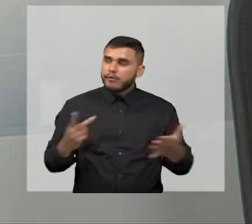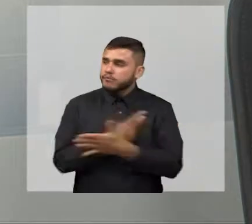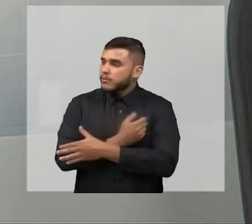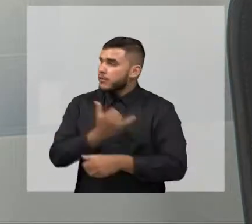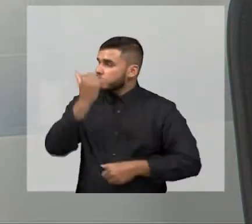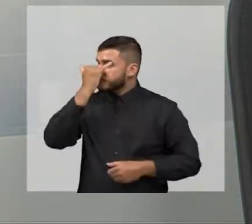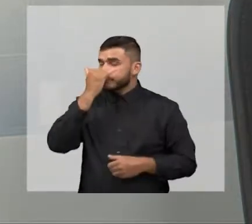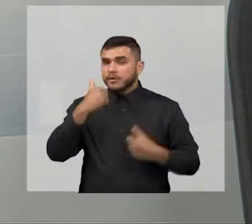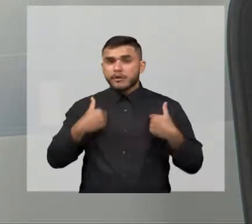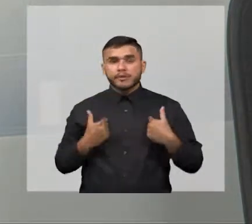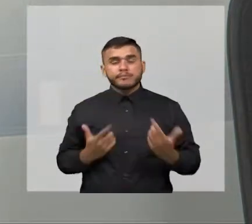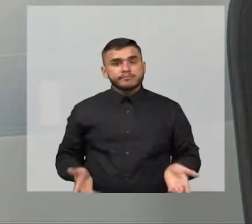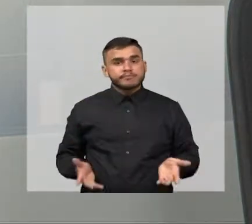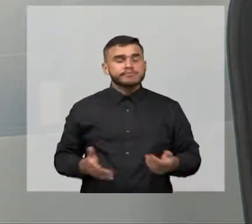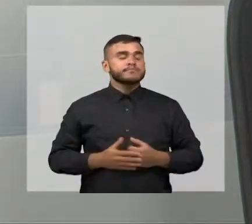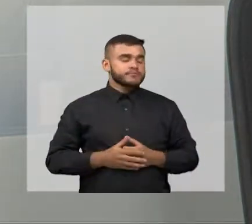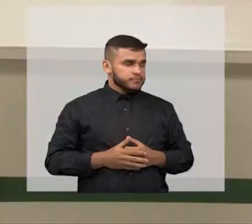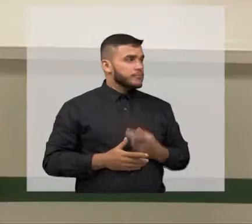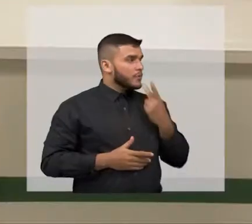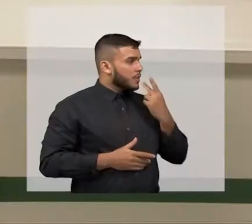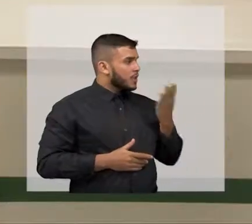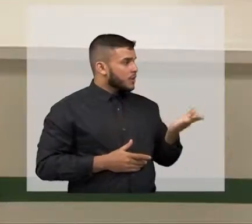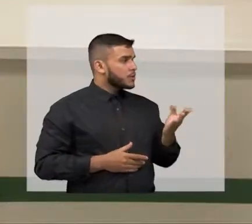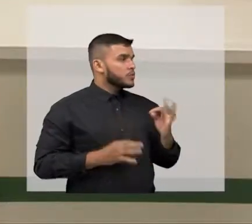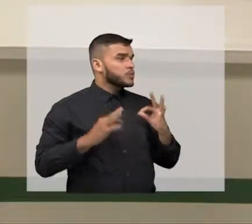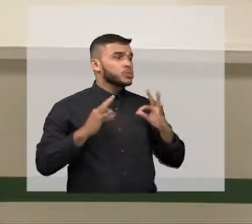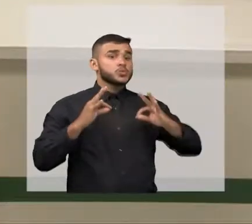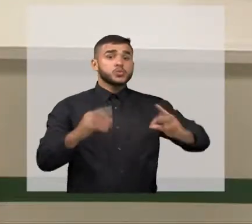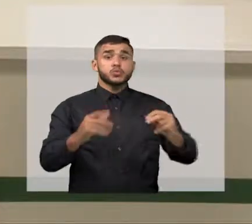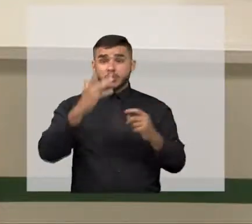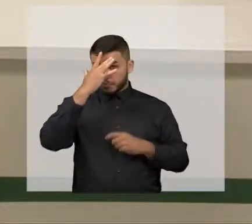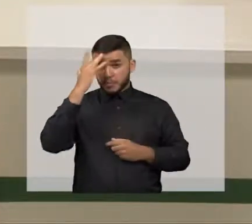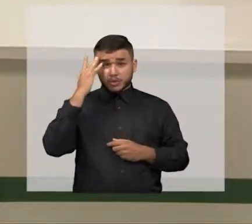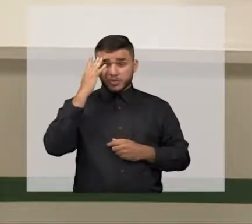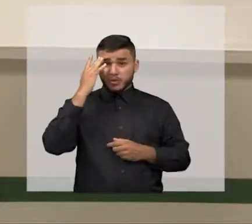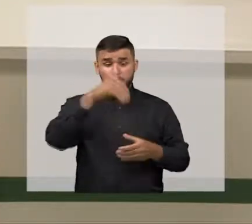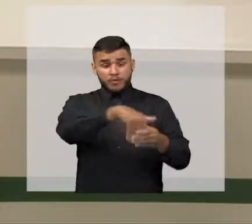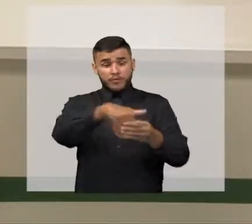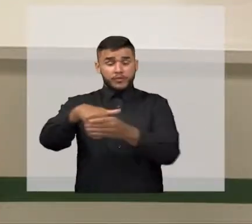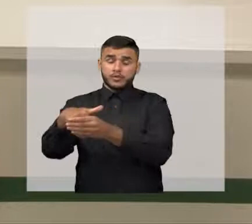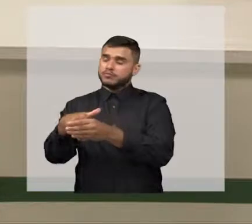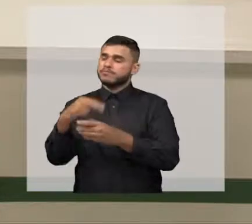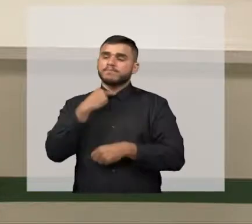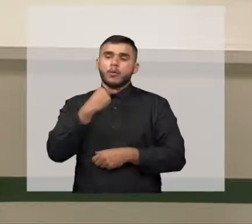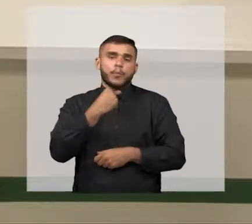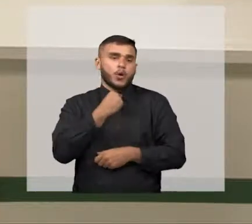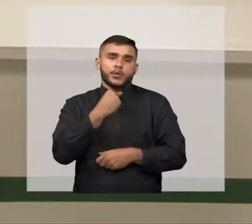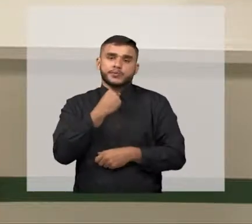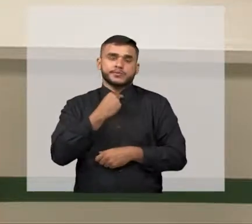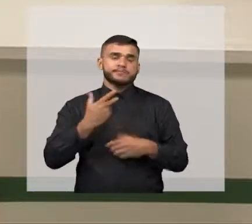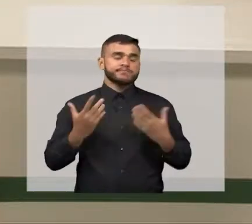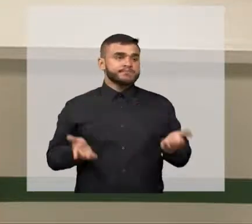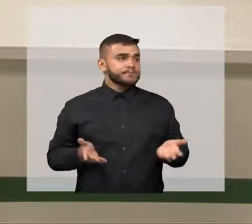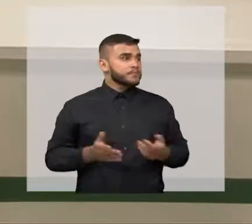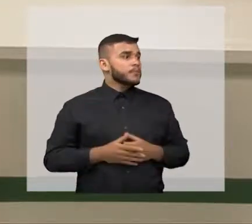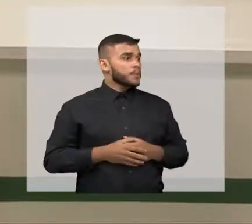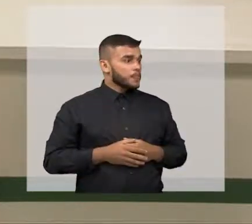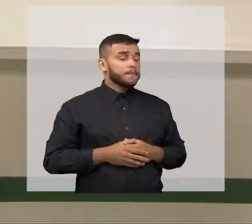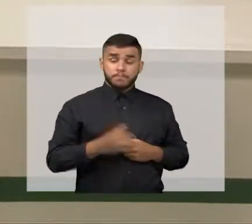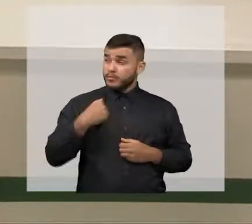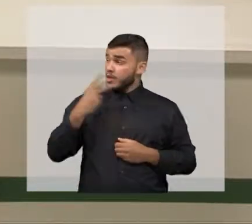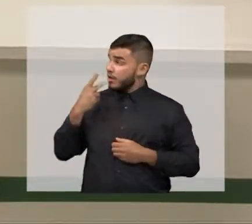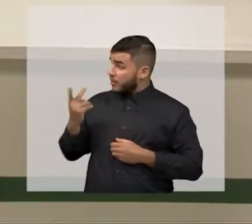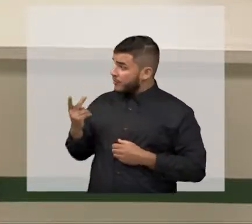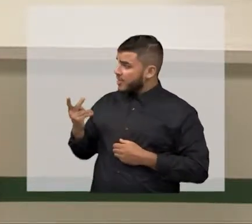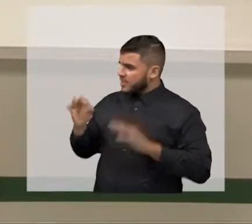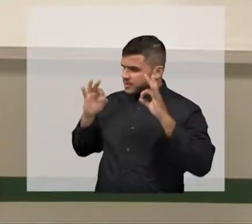pegou. tomaram a decisão de que a todas as pessoas não poderiam votar, né? Sim. Foi uma decisão depois do TSE, né? Pois Isso. é, aí o que eu TSE aleguei no meu